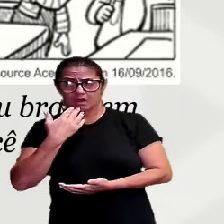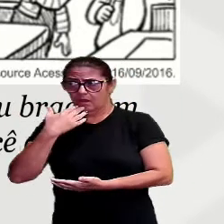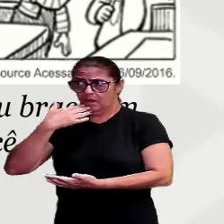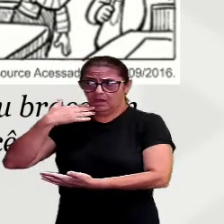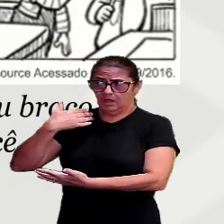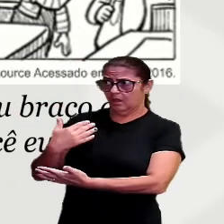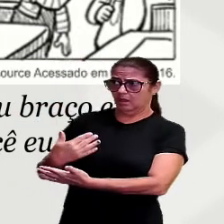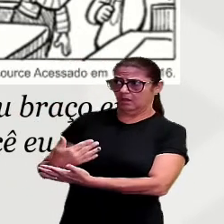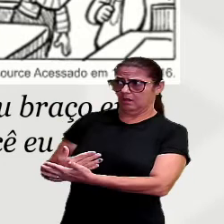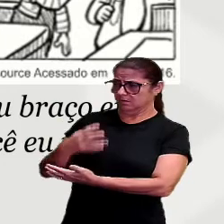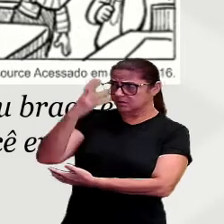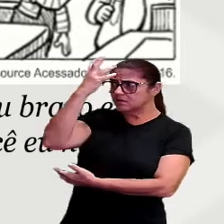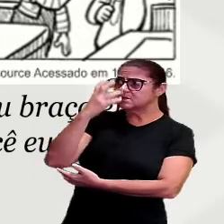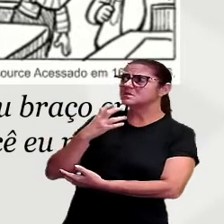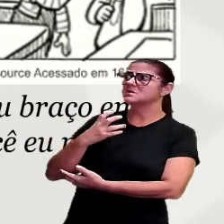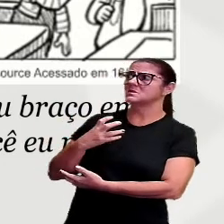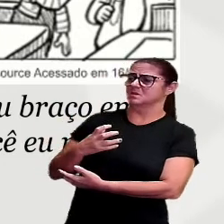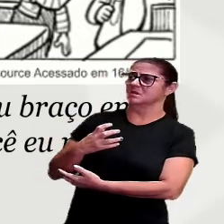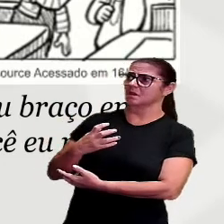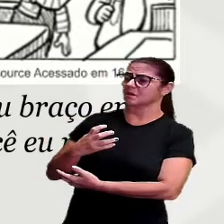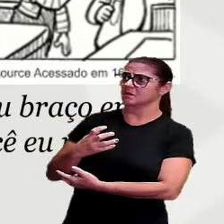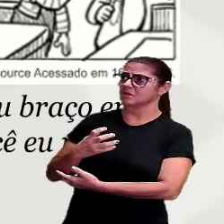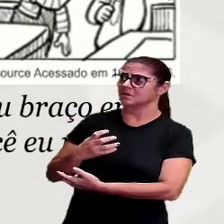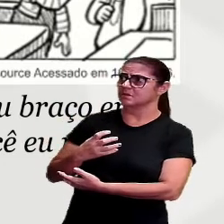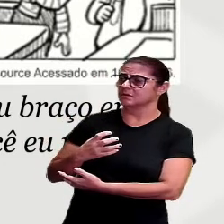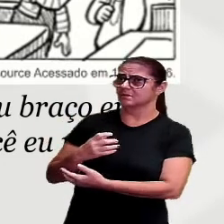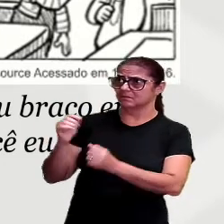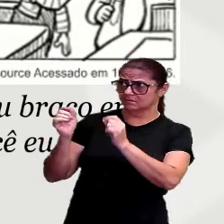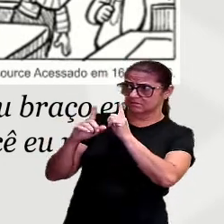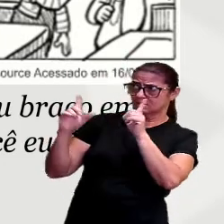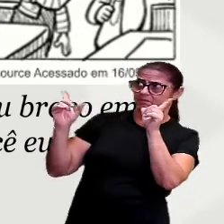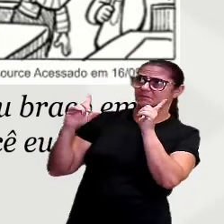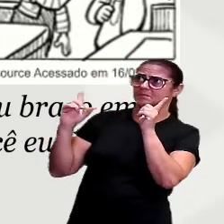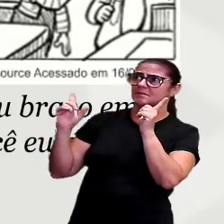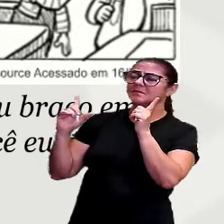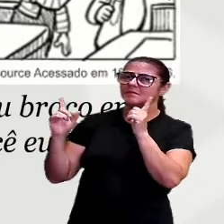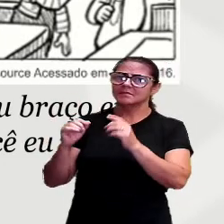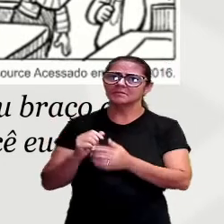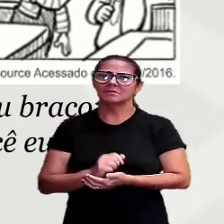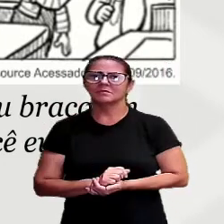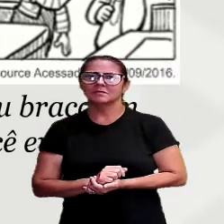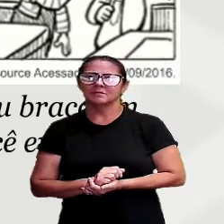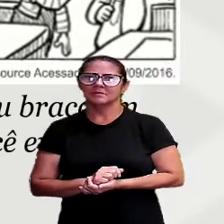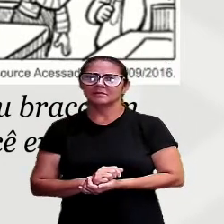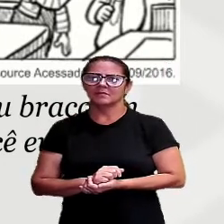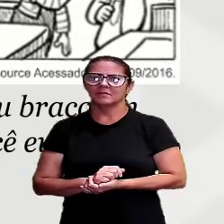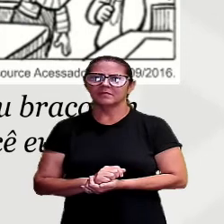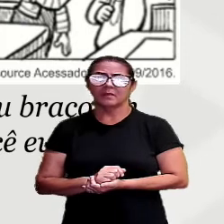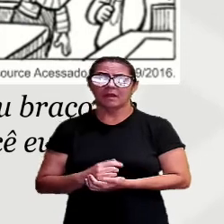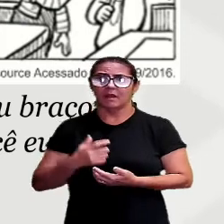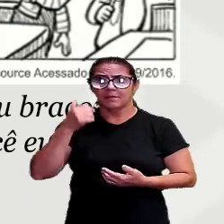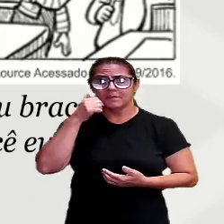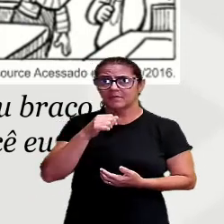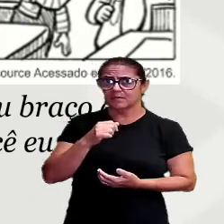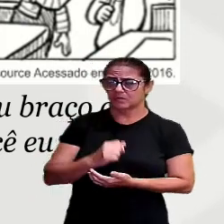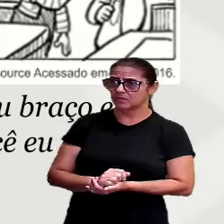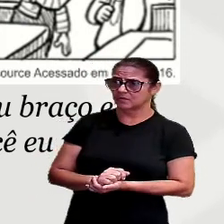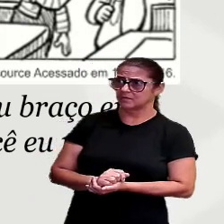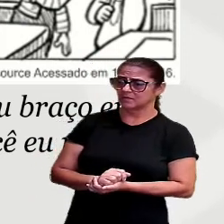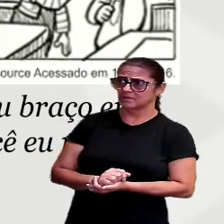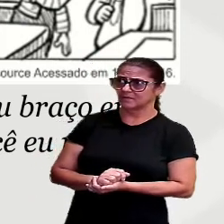Ou seja, sério? E essa cara aí de apavorada é a melhor, né? E no final, ela toda agoniada ainda fala,